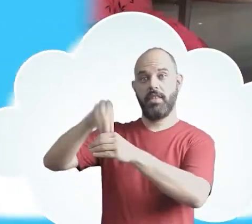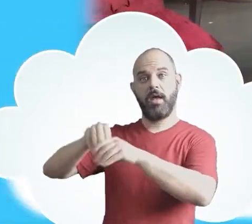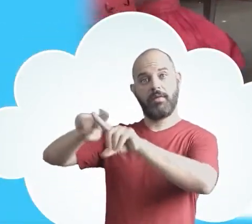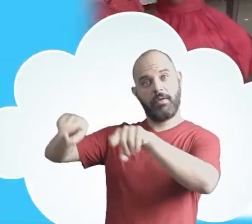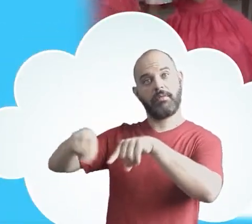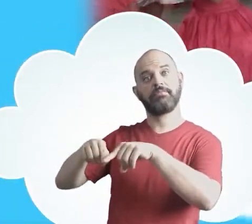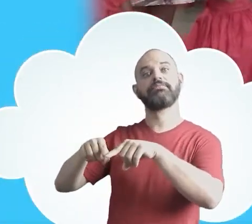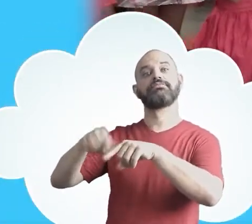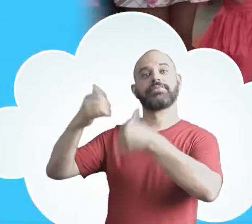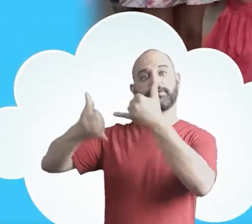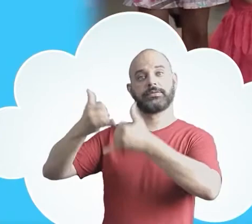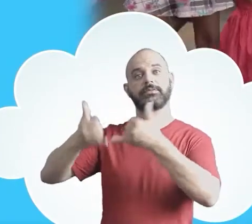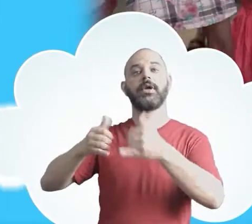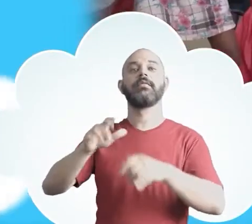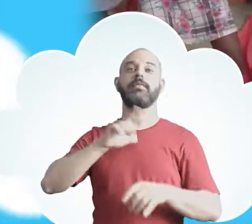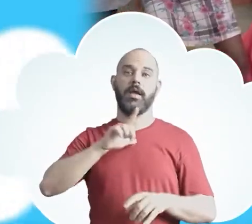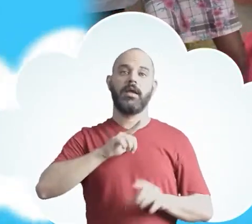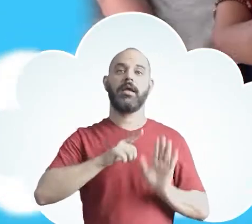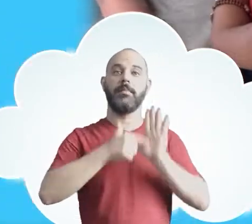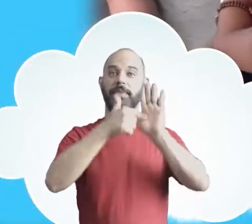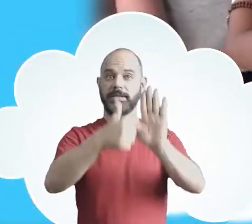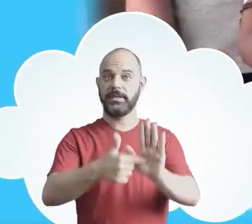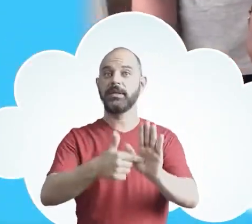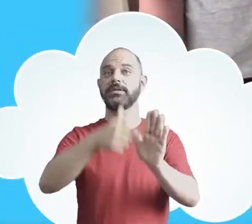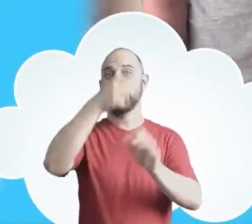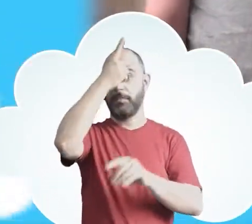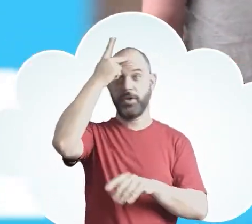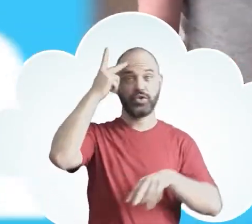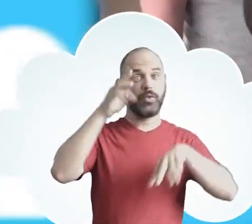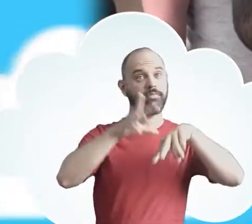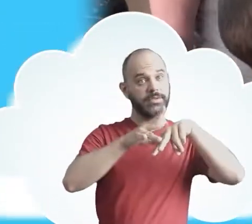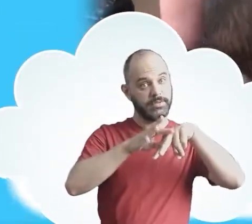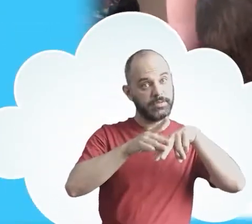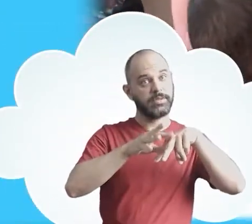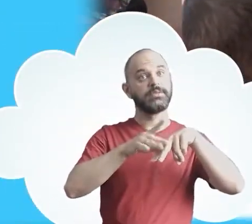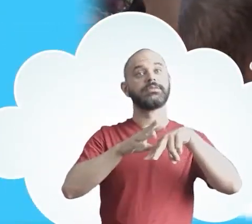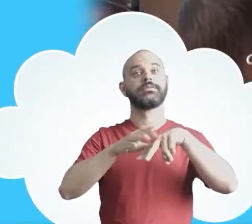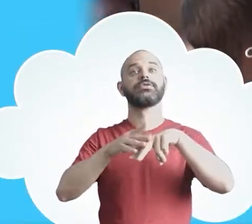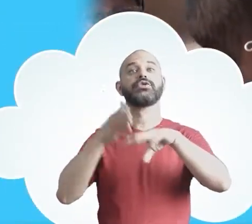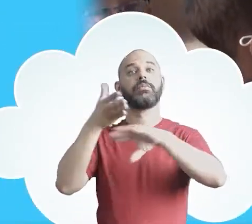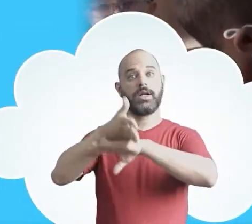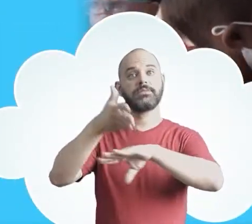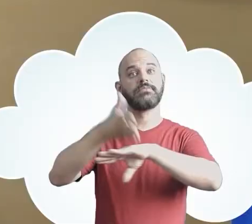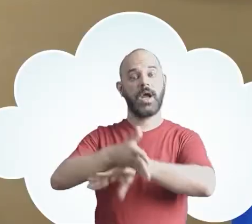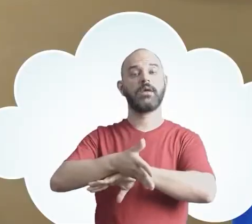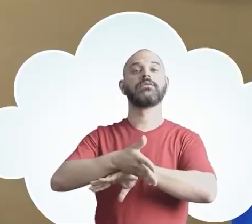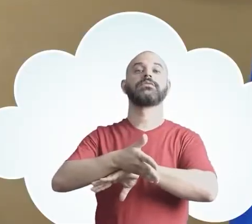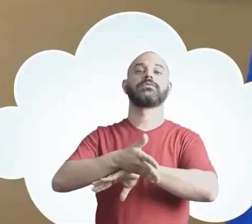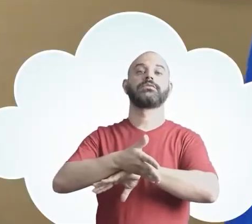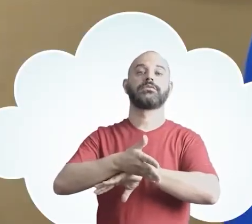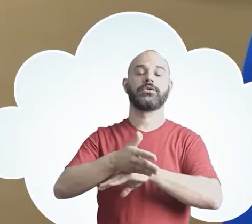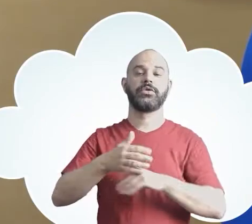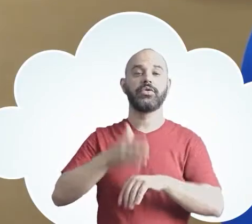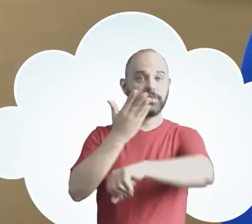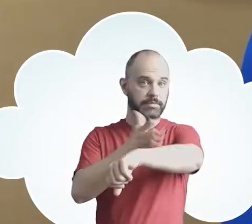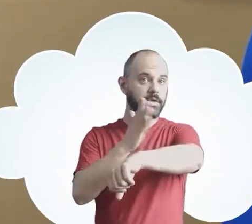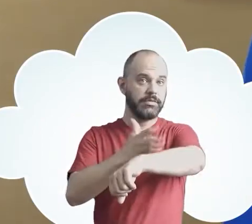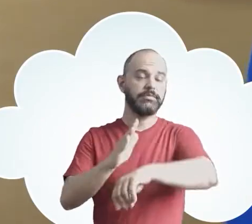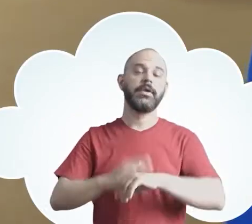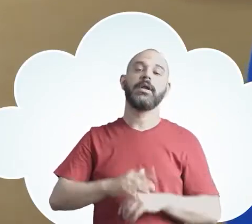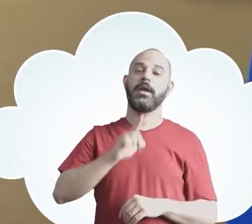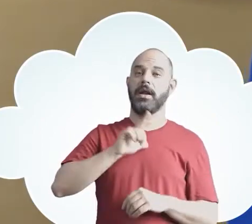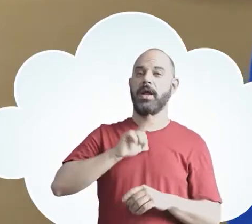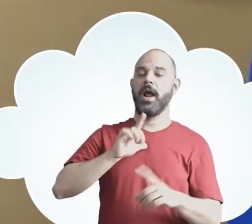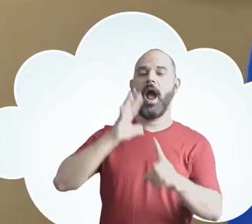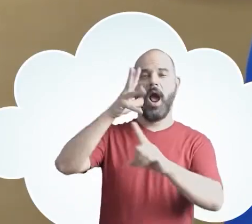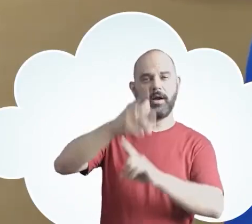da brinquedoteca, mas também realizamos apresentações com pacientes que participaram das atividades. O propósito da oficina de teatro